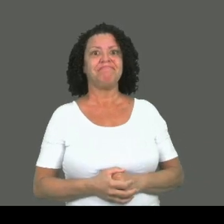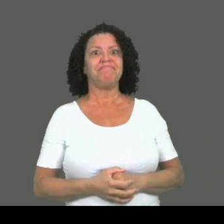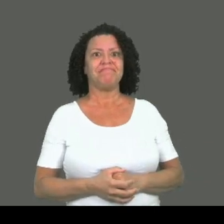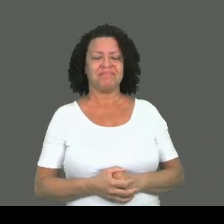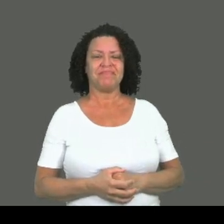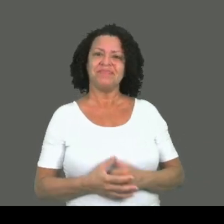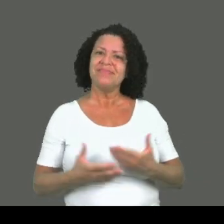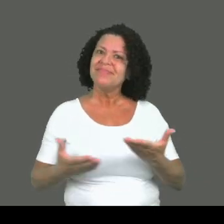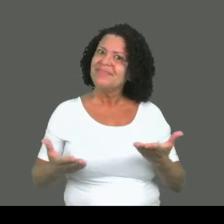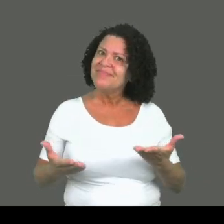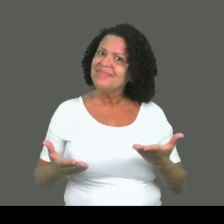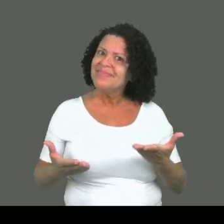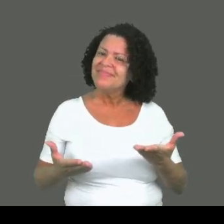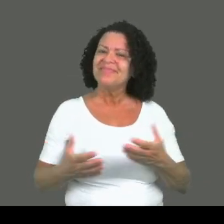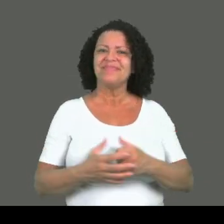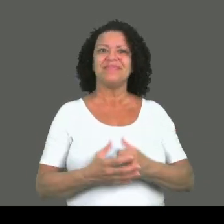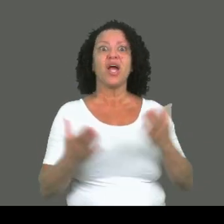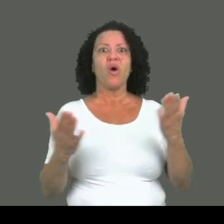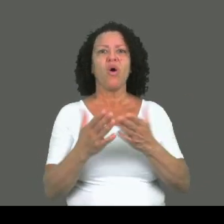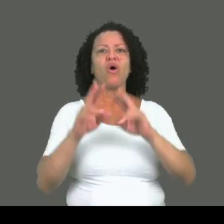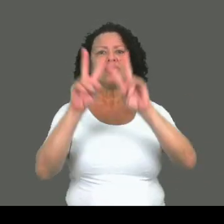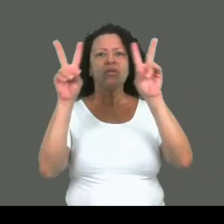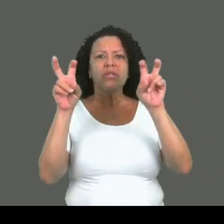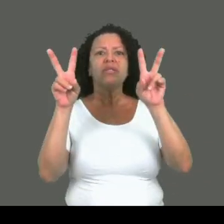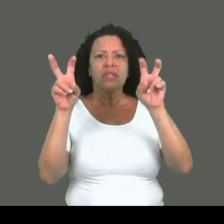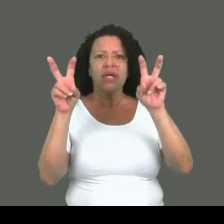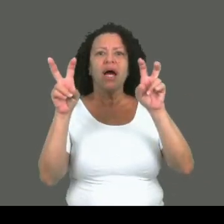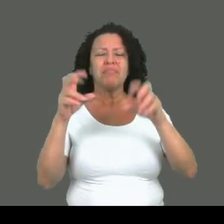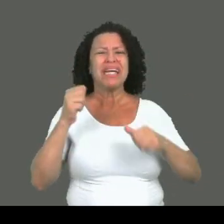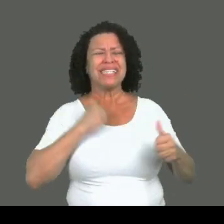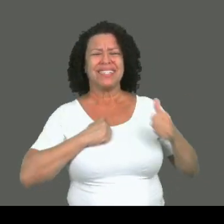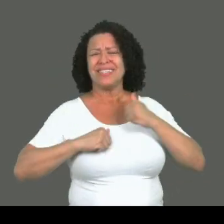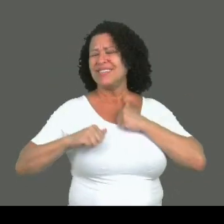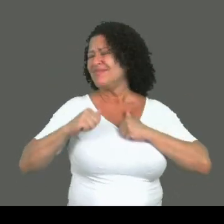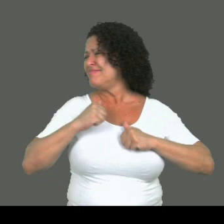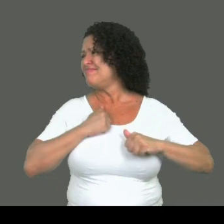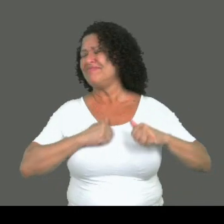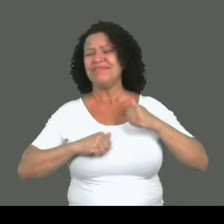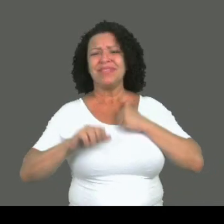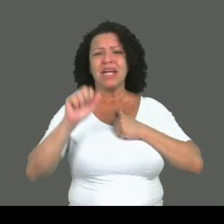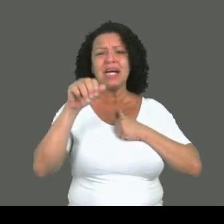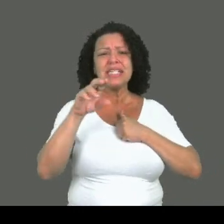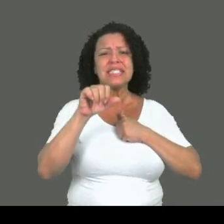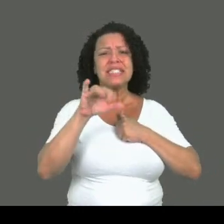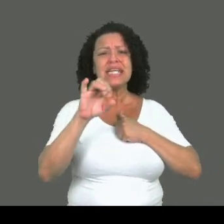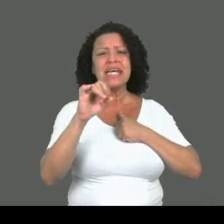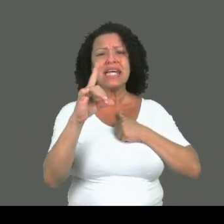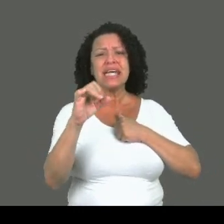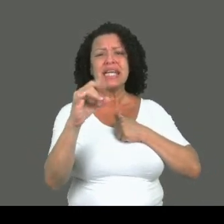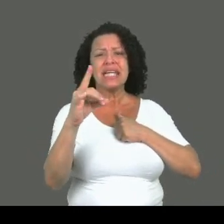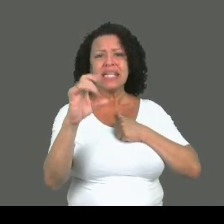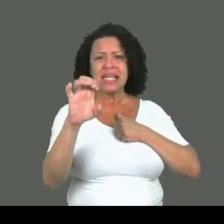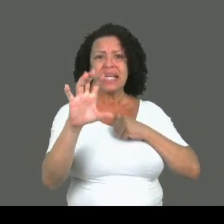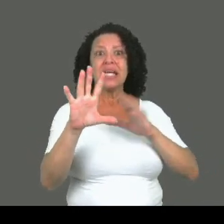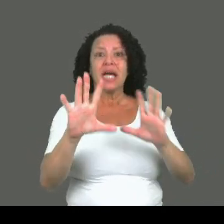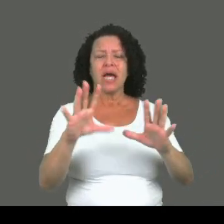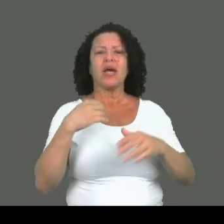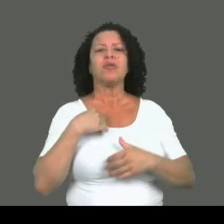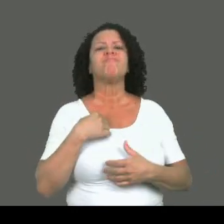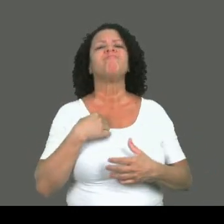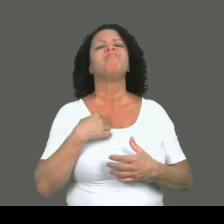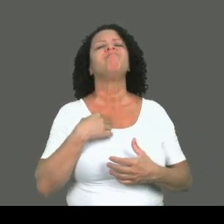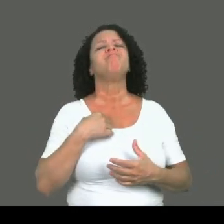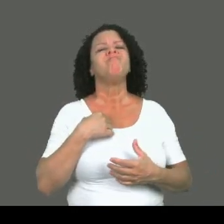Meus irmãos, vamos hoje abordar esse tema sobre ansiedade e confesso a vocês que eu